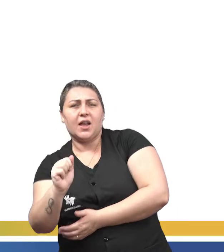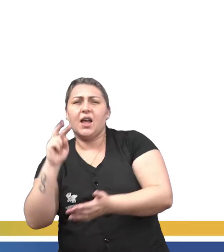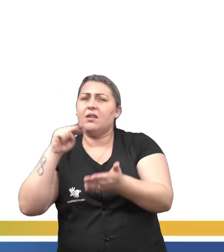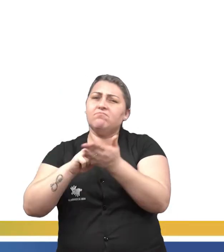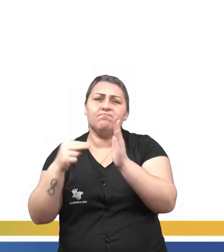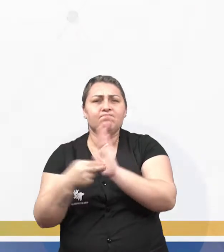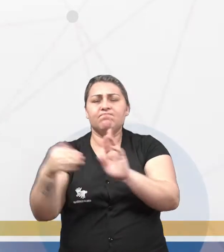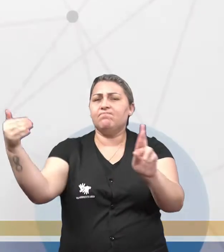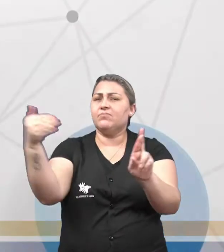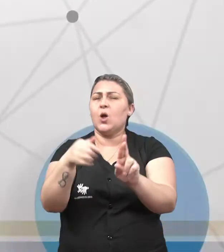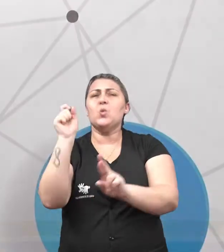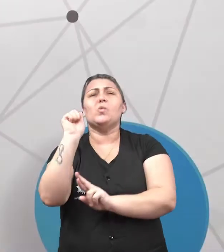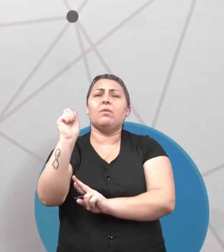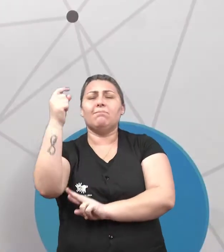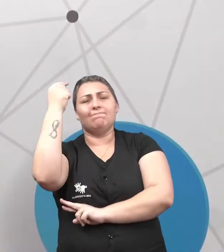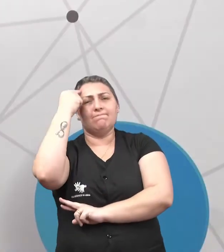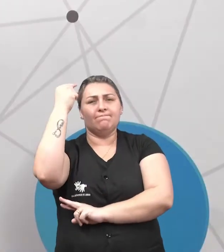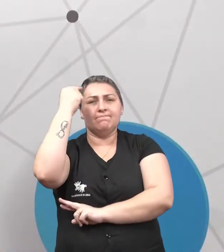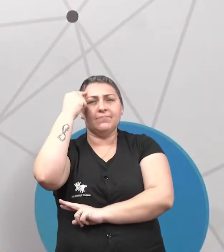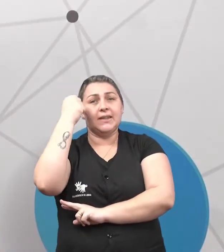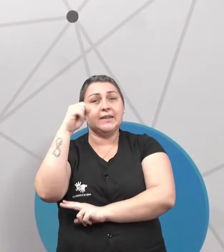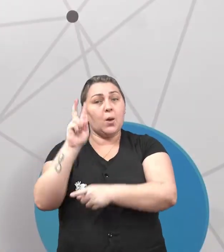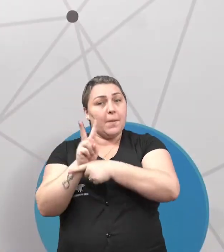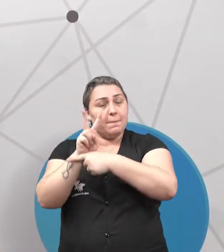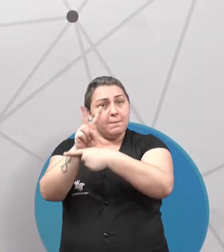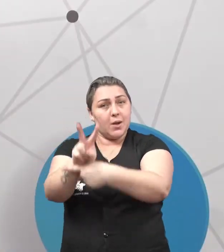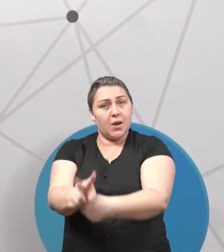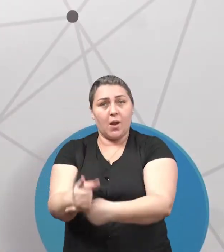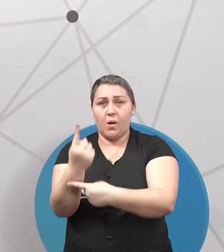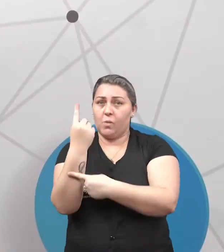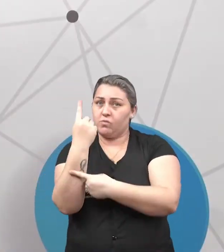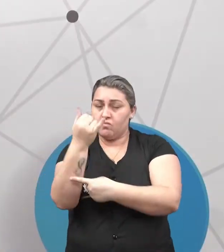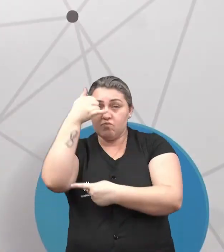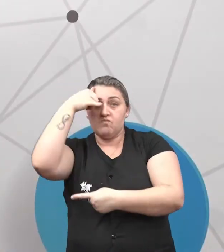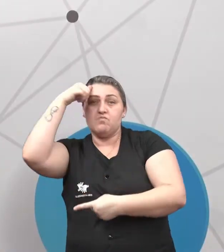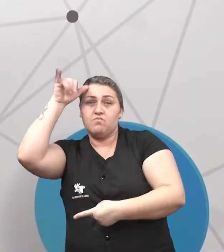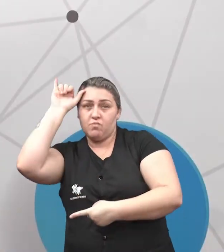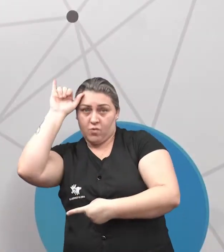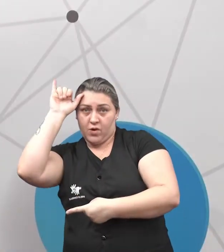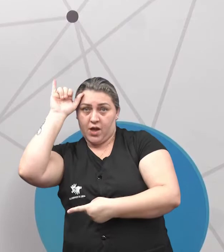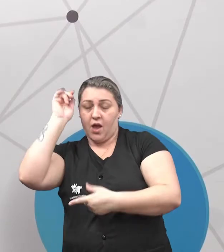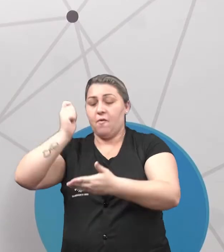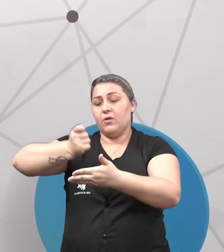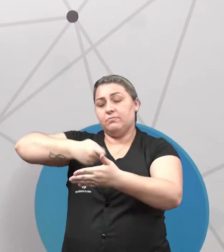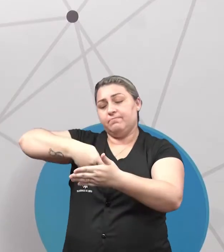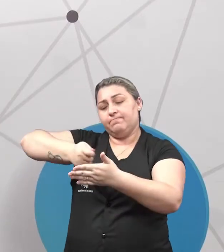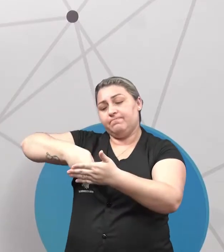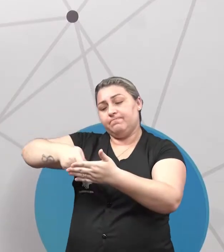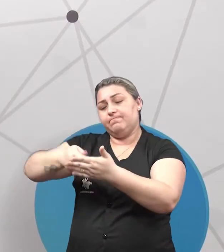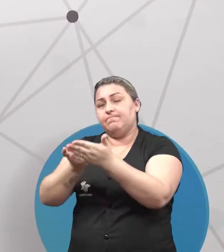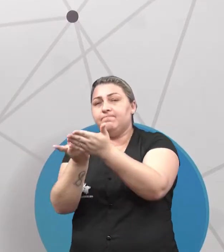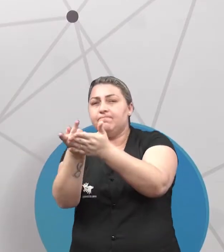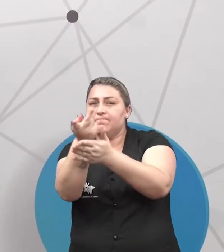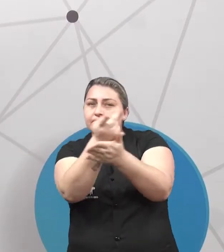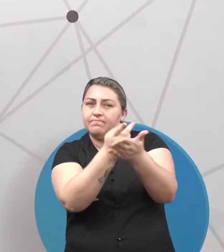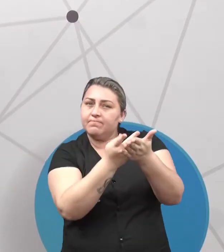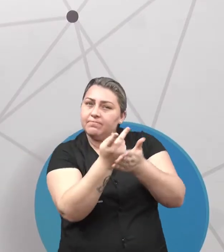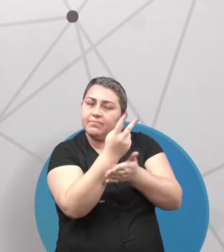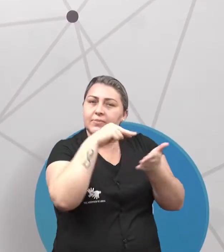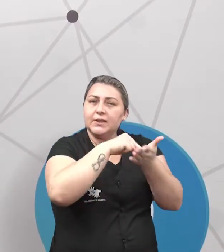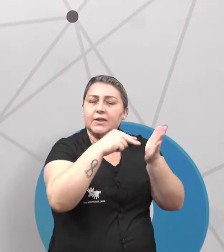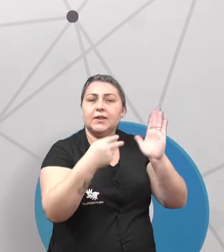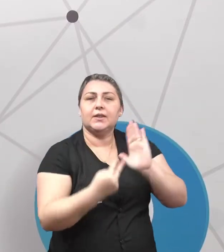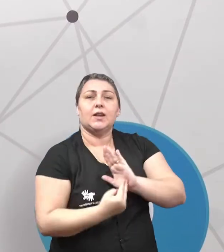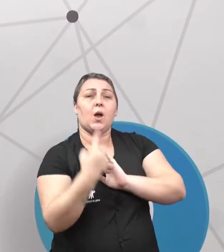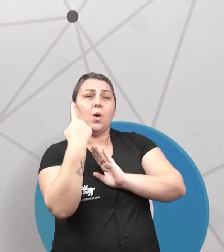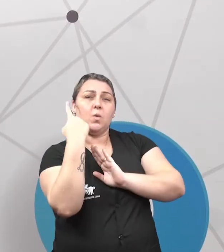do que eu estou pensando. Se eu emprestei um boi, né, uma cabeça de boi, eu vou desenhar um boi, que significa um elemento